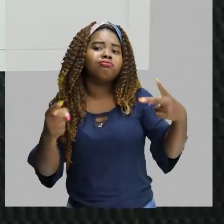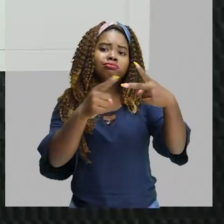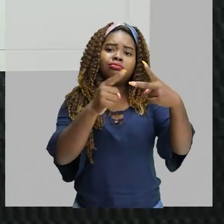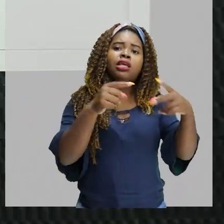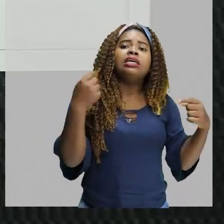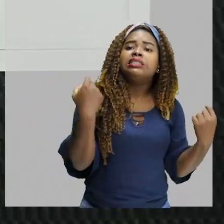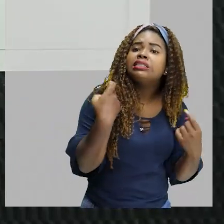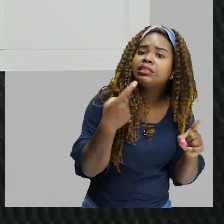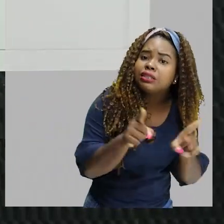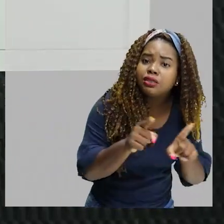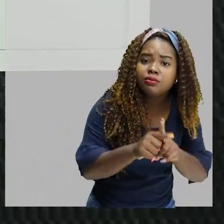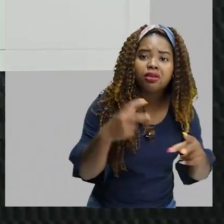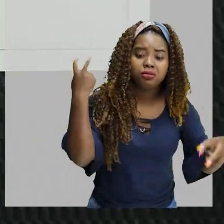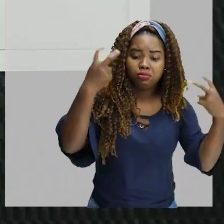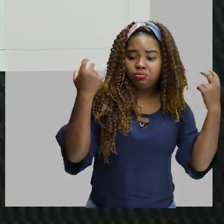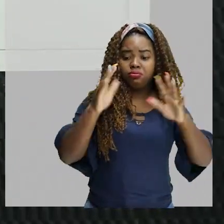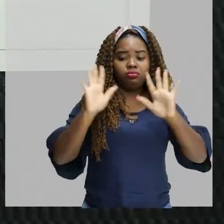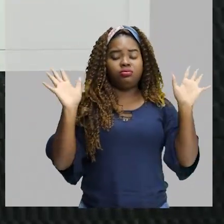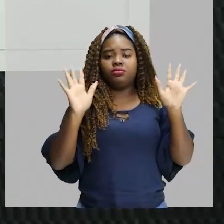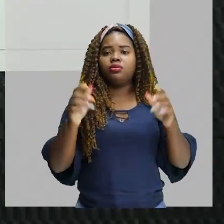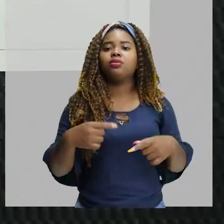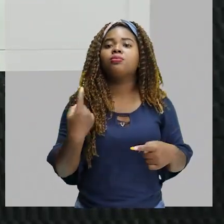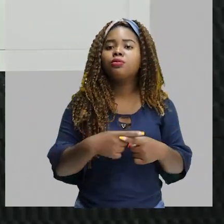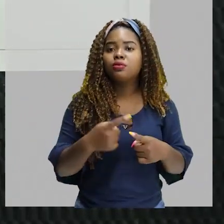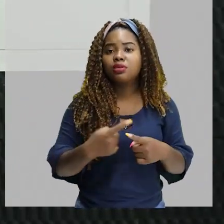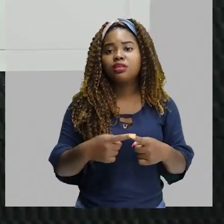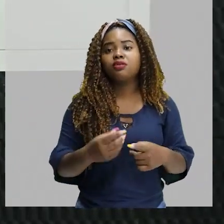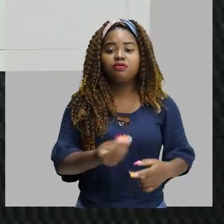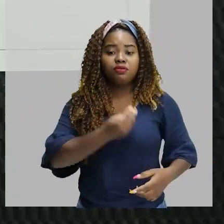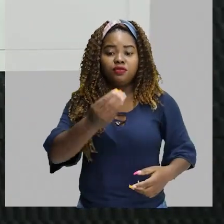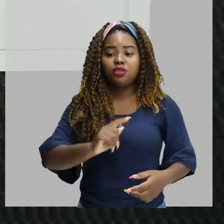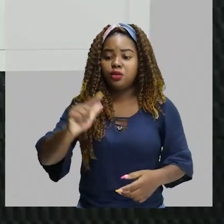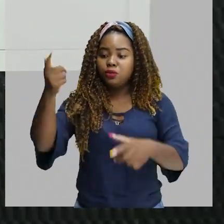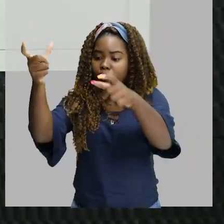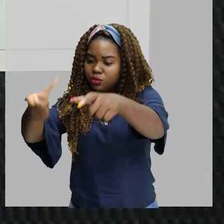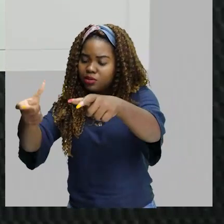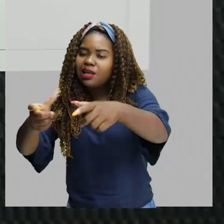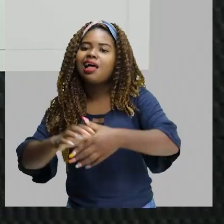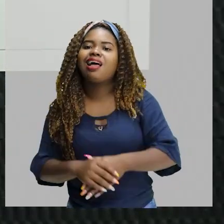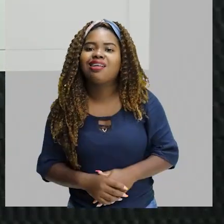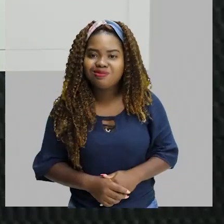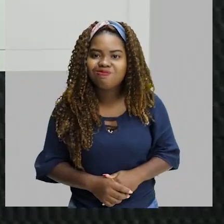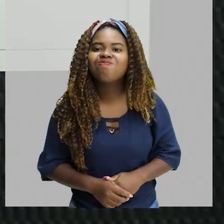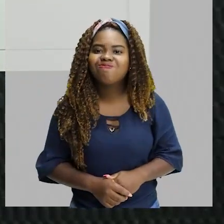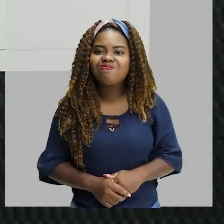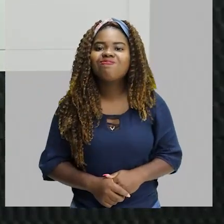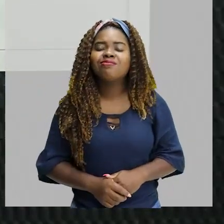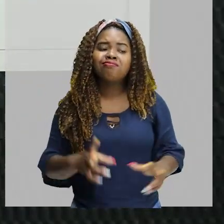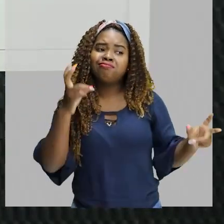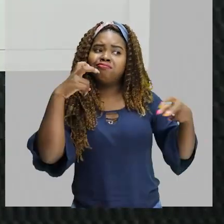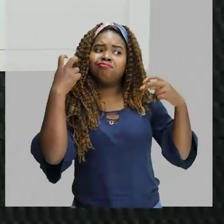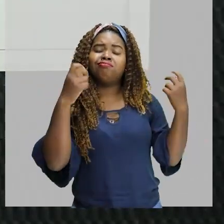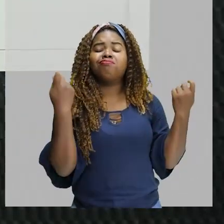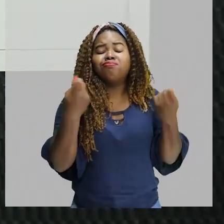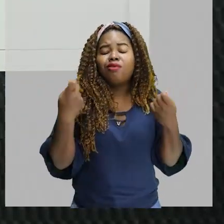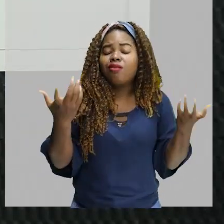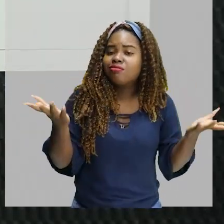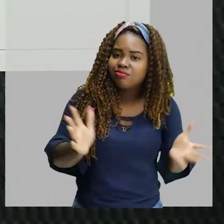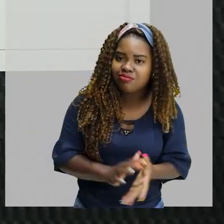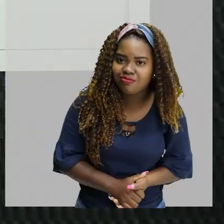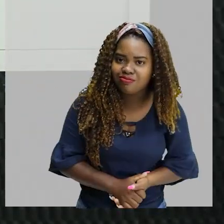Por quê? Porque vamos renascer em outro lugar, estaremos em outro lugar. Então não há o que se preocupar com a